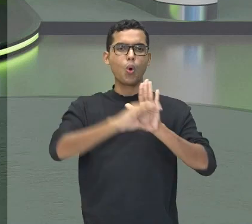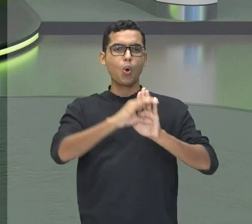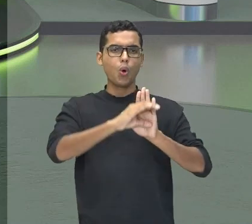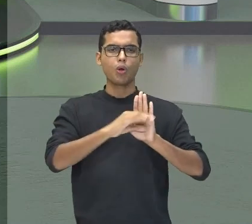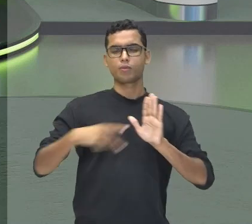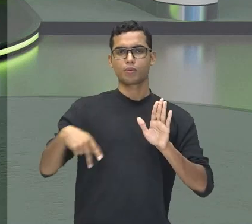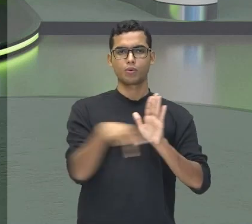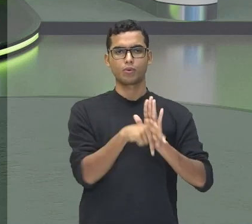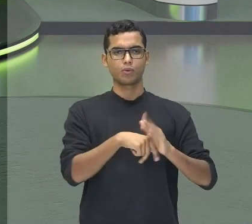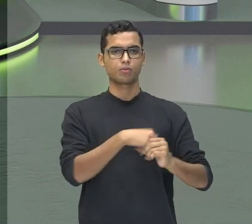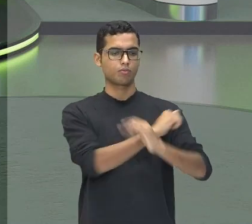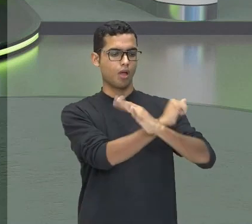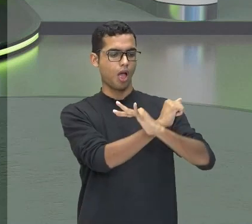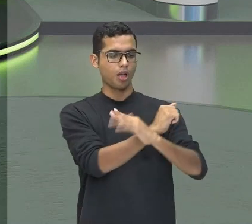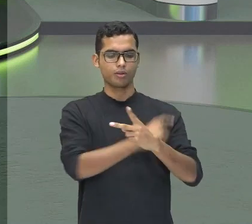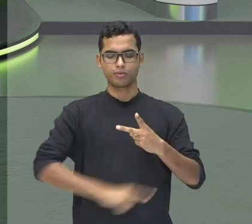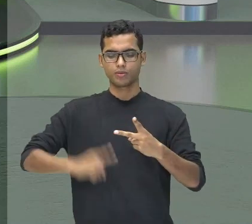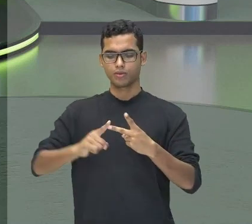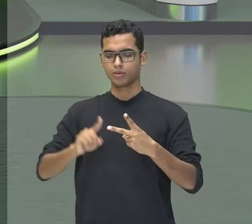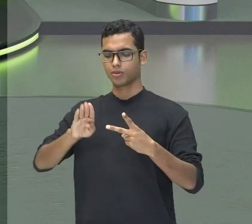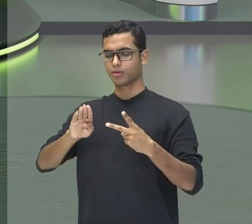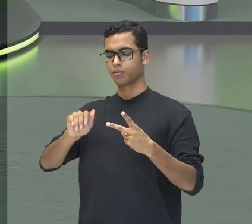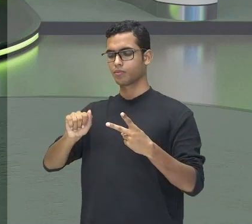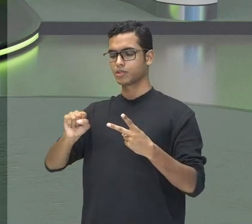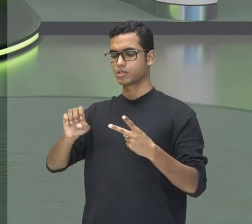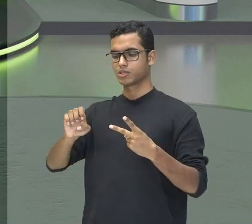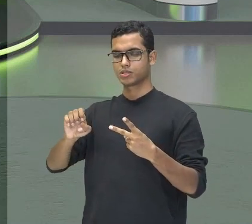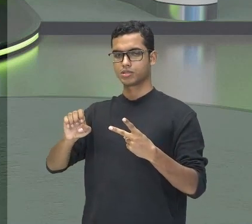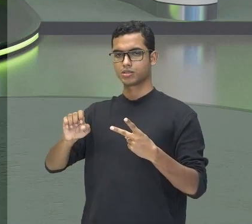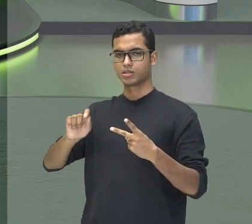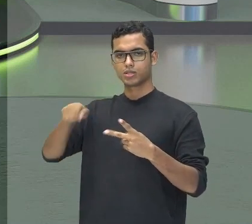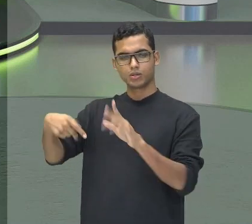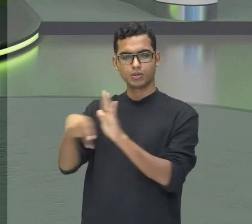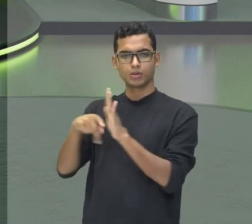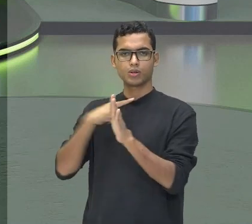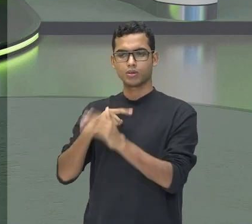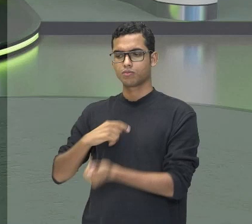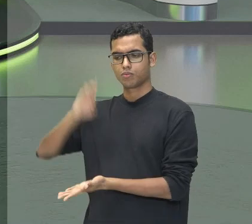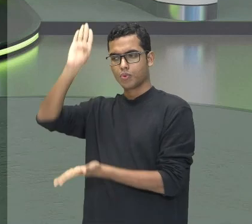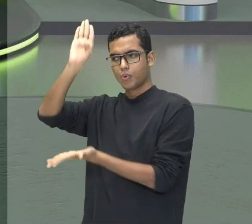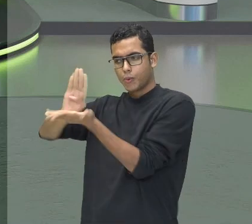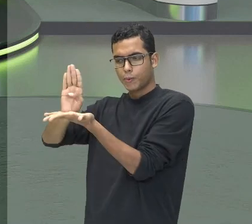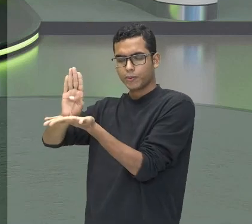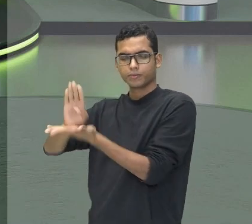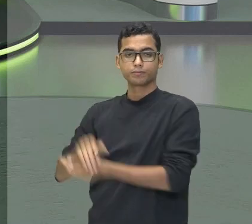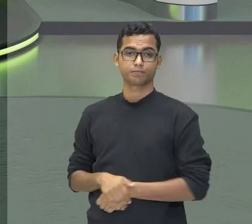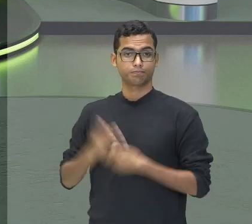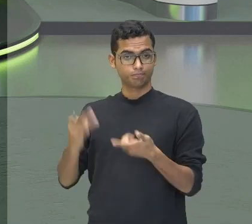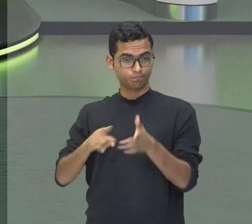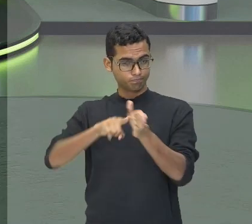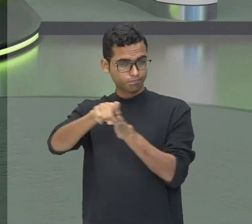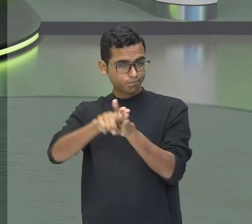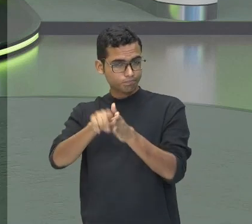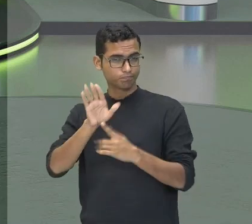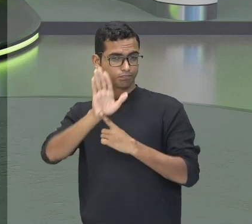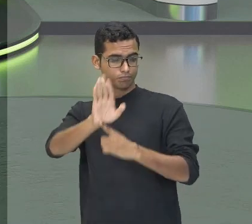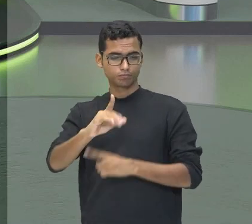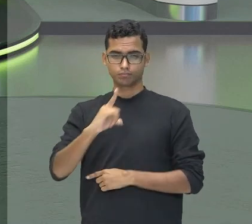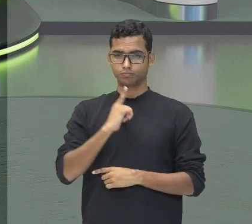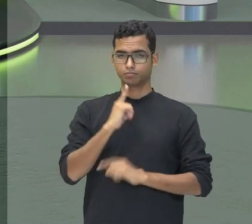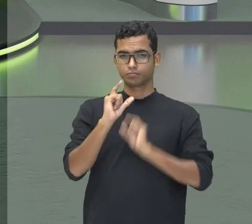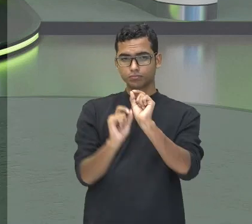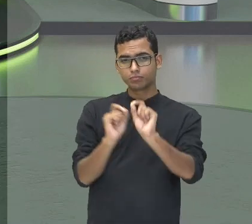de ácido e base, de acordo com as pesquisas realizadas